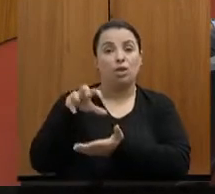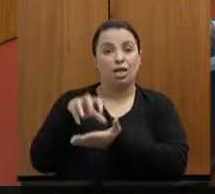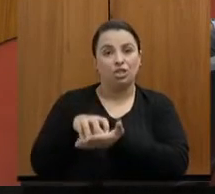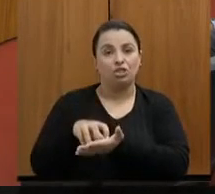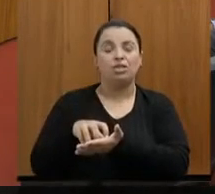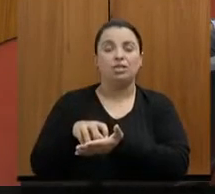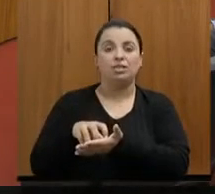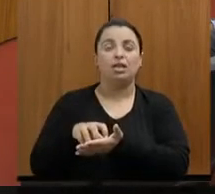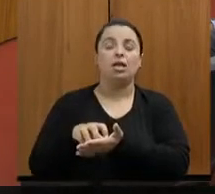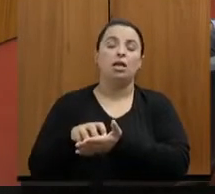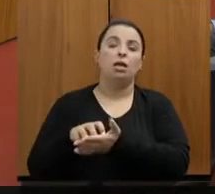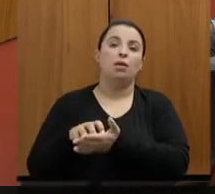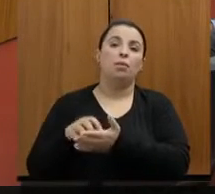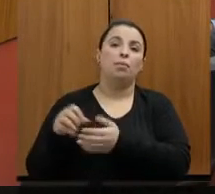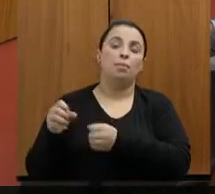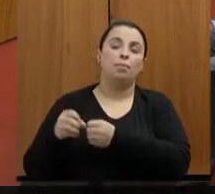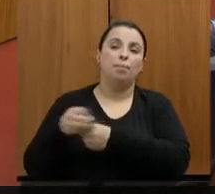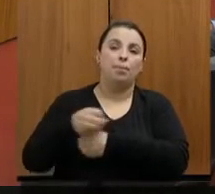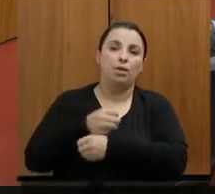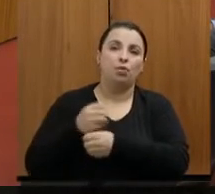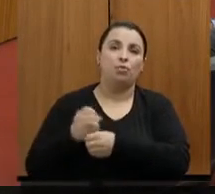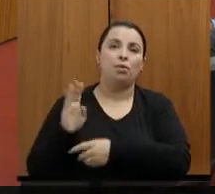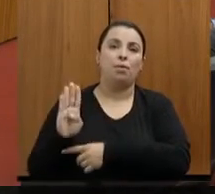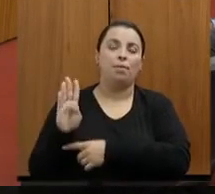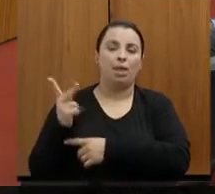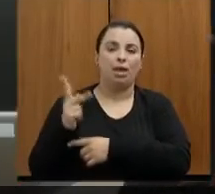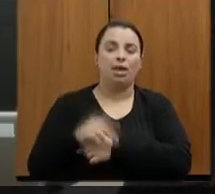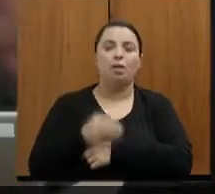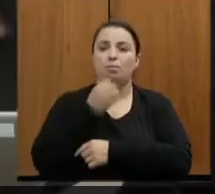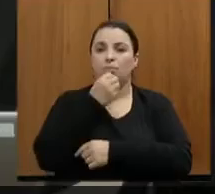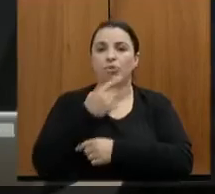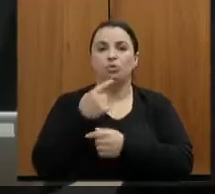de Belo Horizonte. Bom dia, seja bem-vinda.